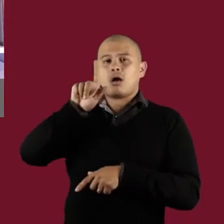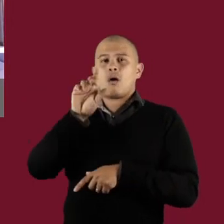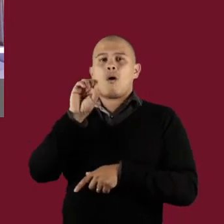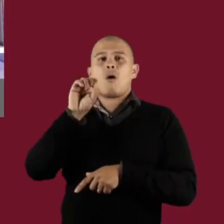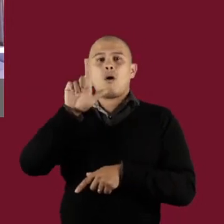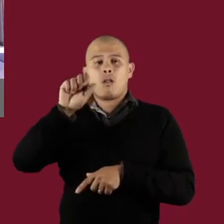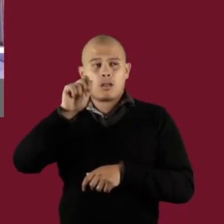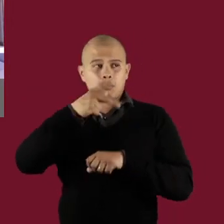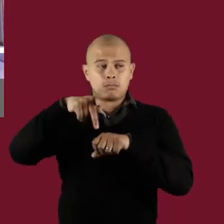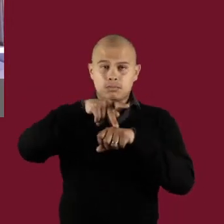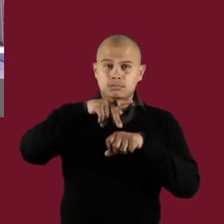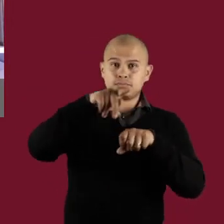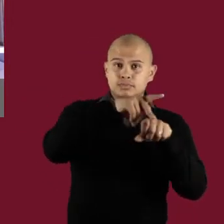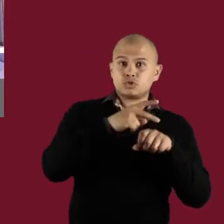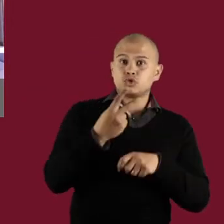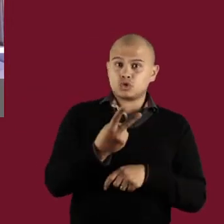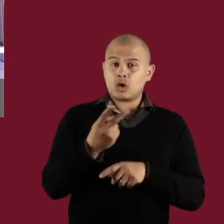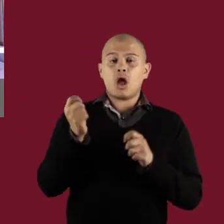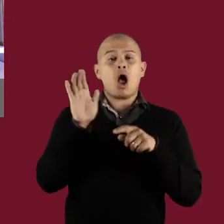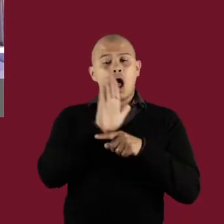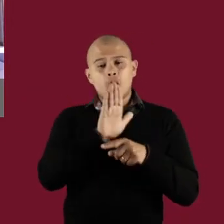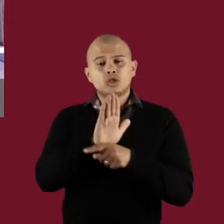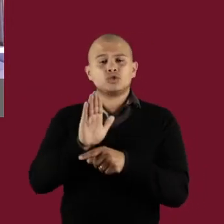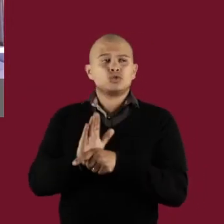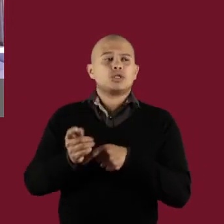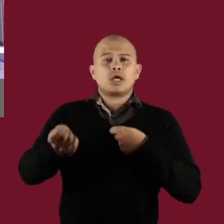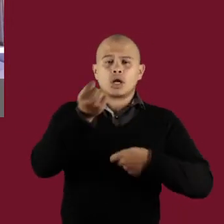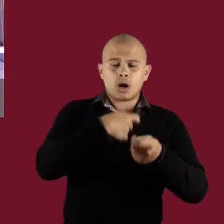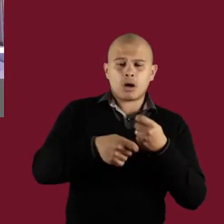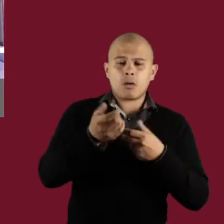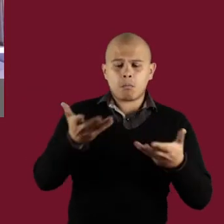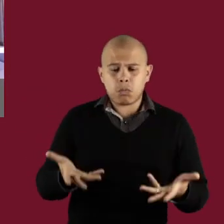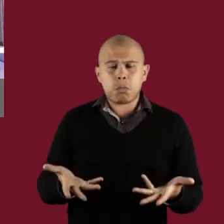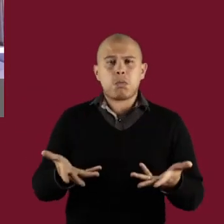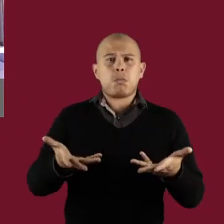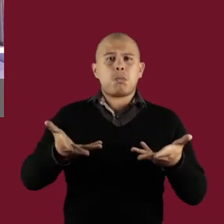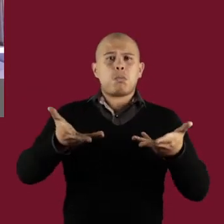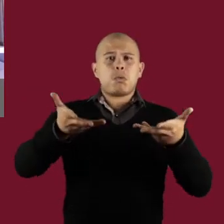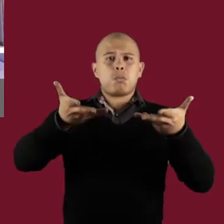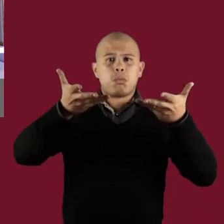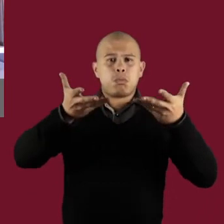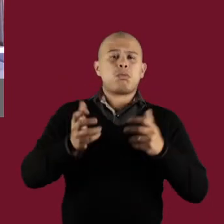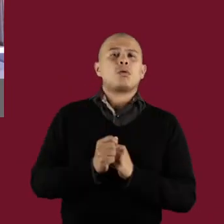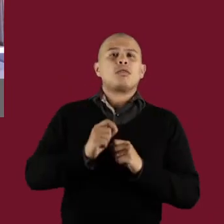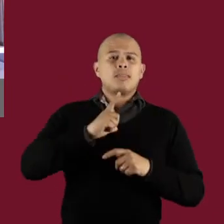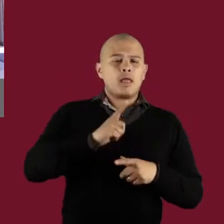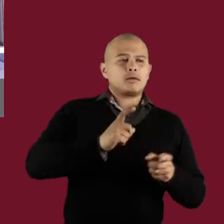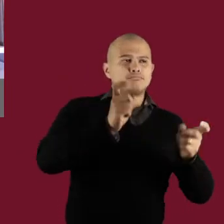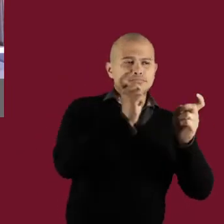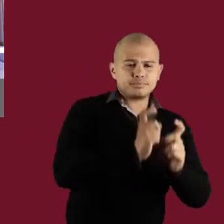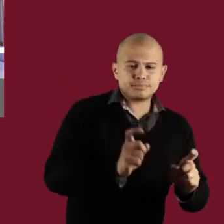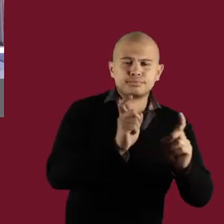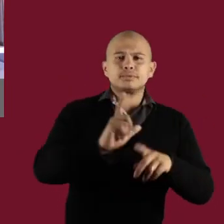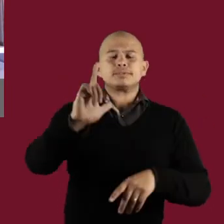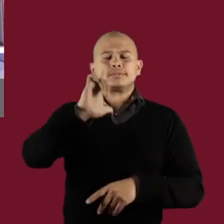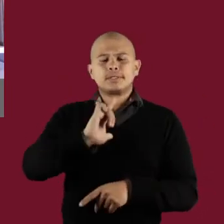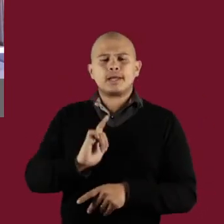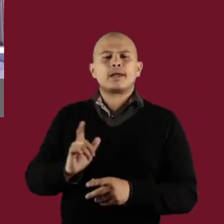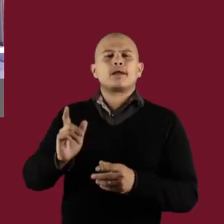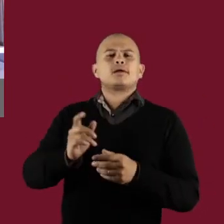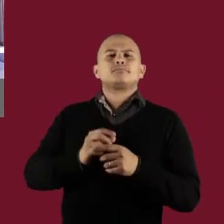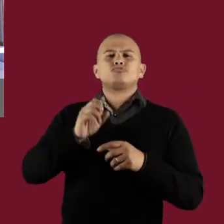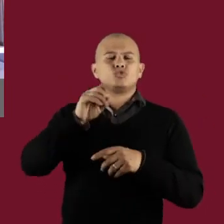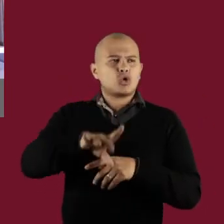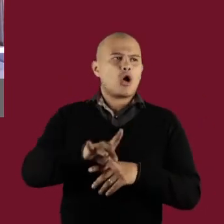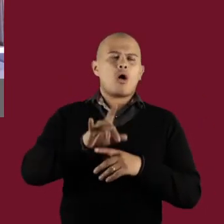ajudar a dar impulso à economia sul-africana. Portanto, são técnicos do setor de informática, já não são somente os mineiros,